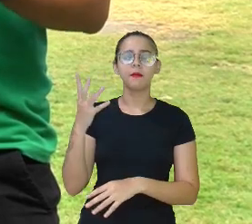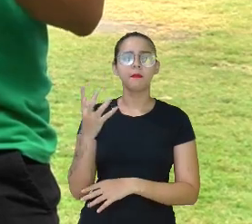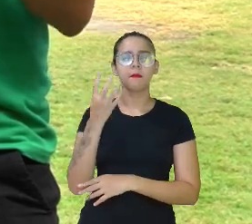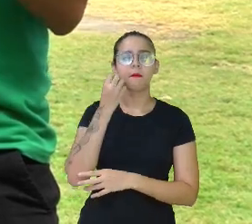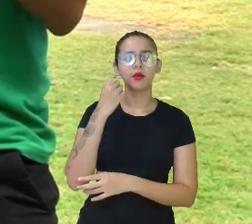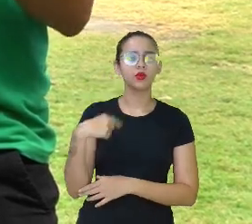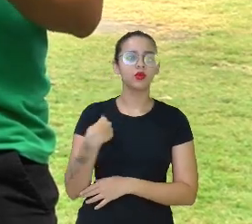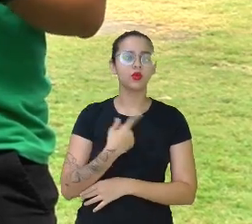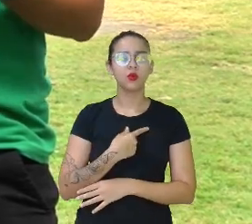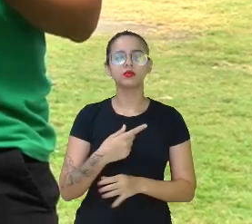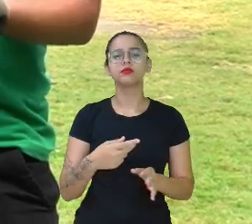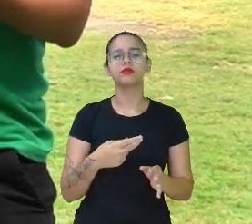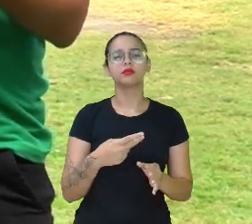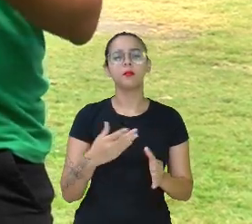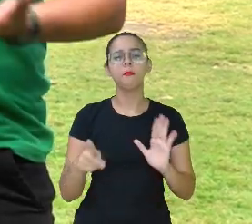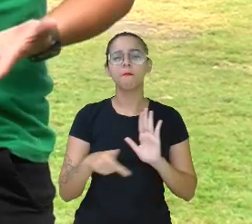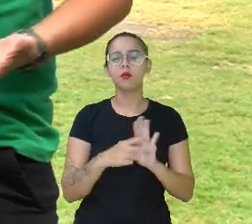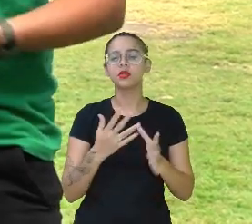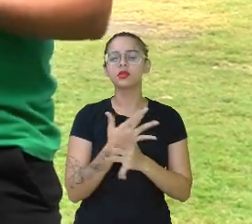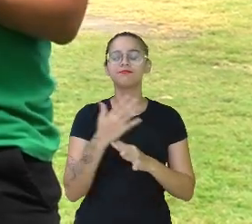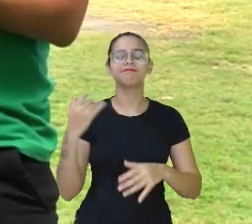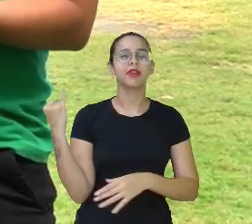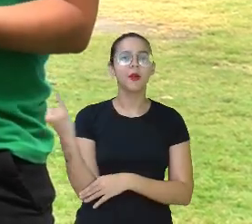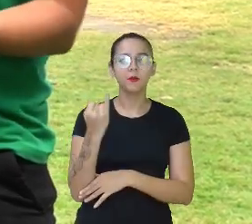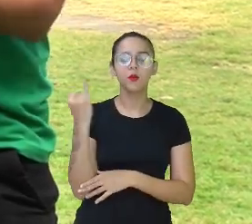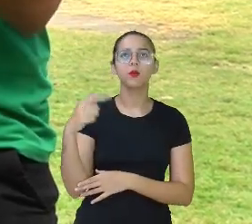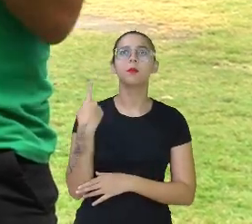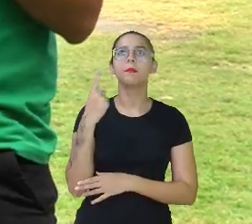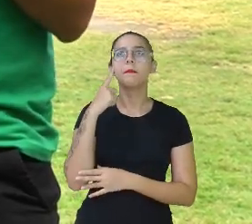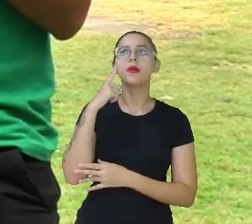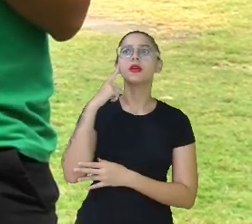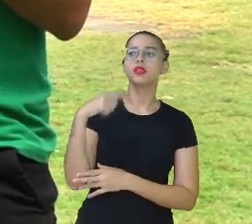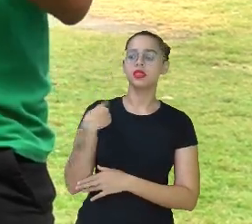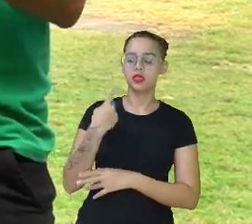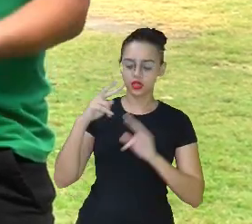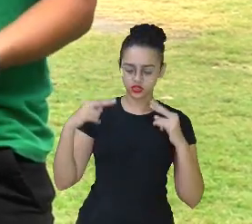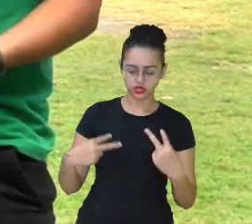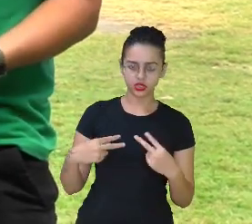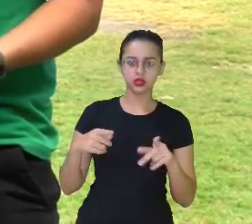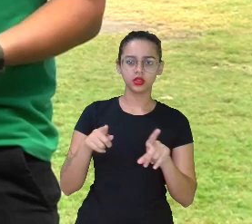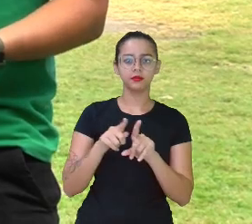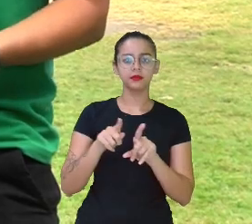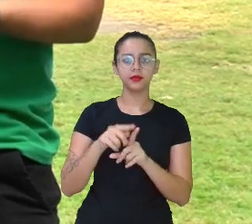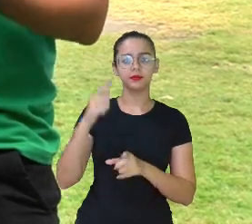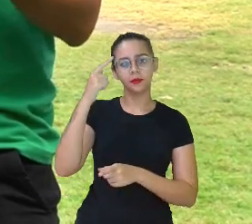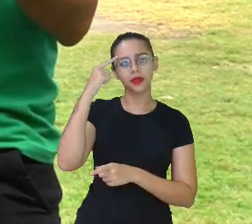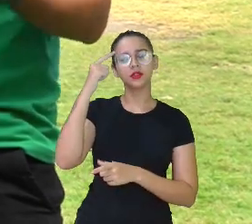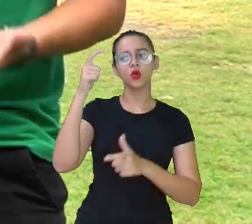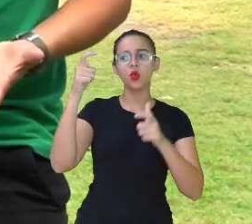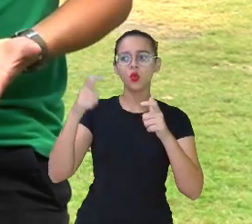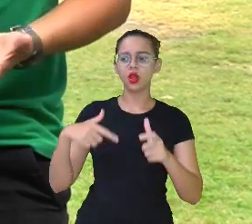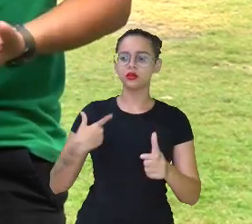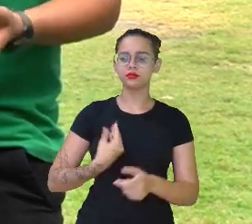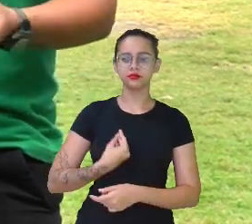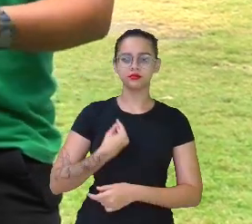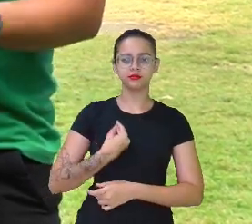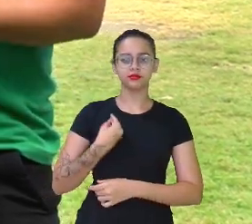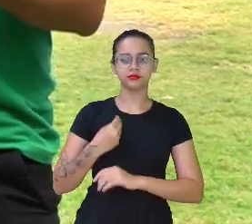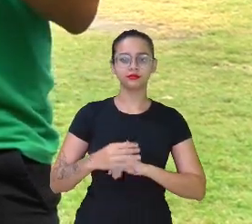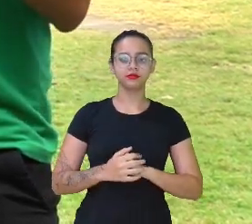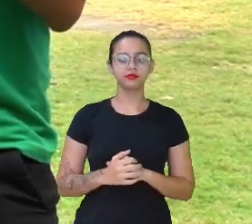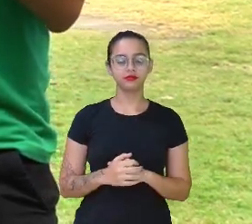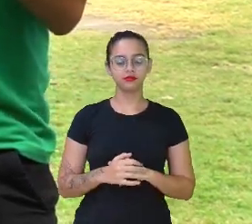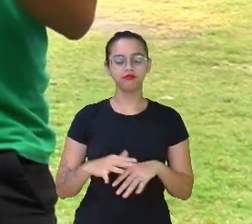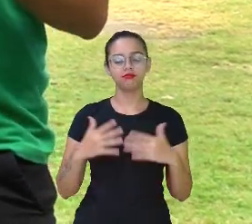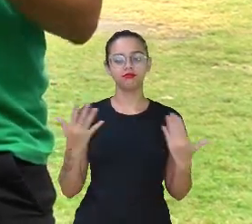nossa cidade e é muito importante quando a gente pensa na gente, pensar no lugar onde a gente está.